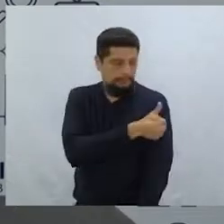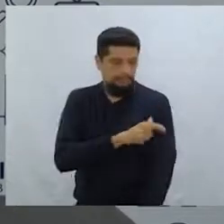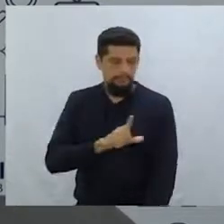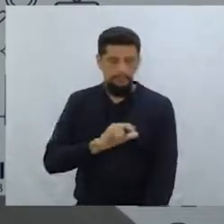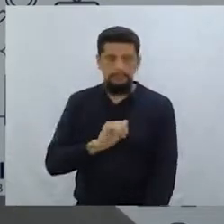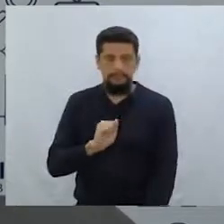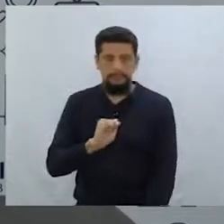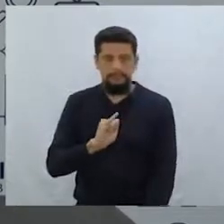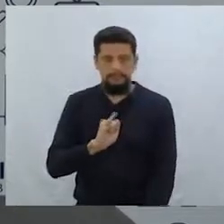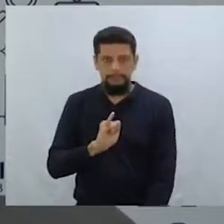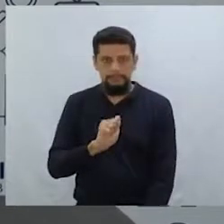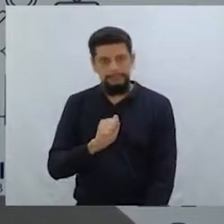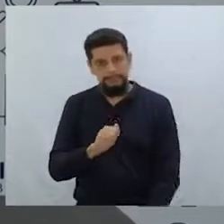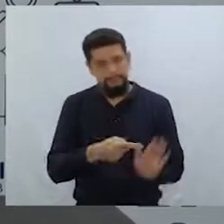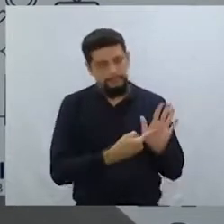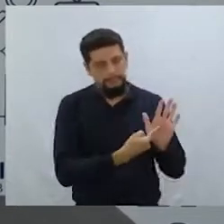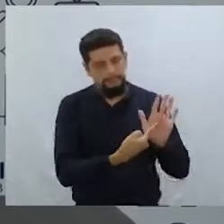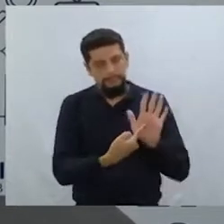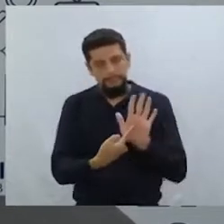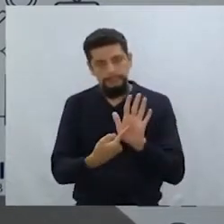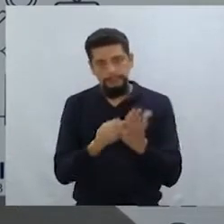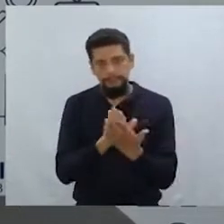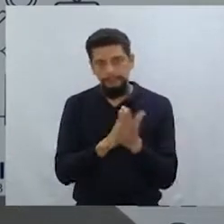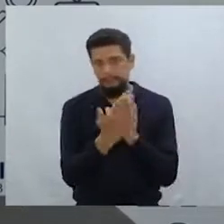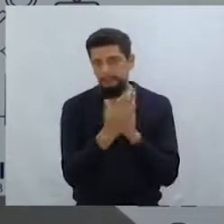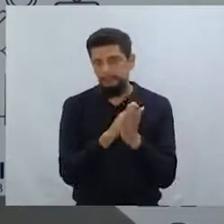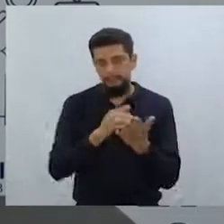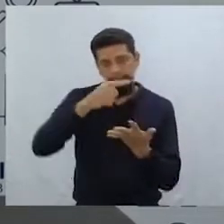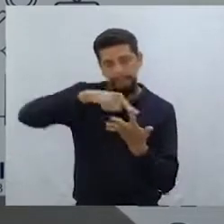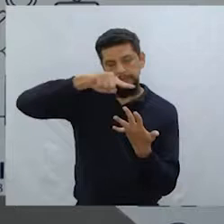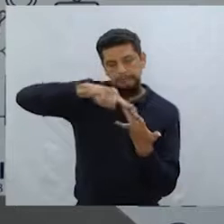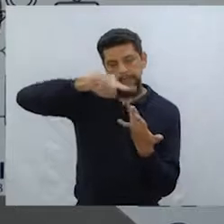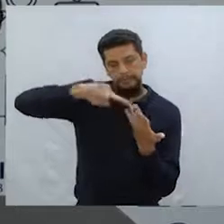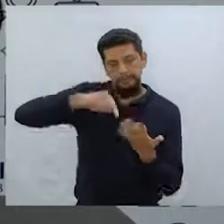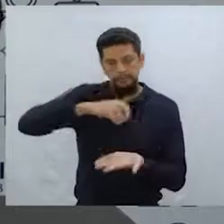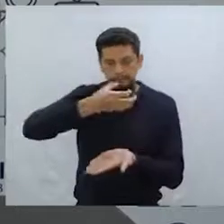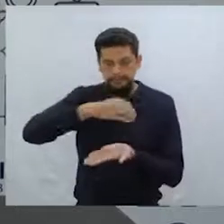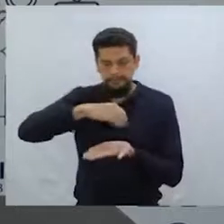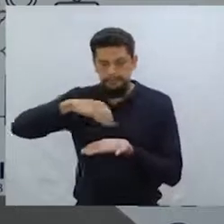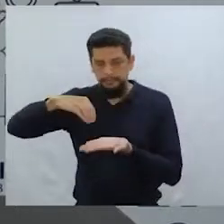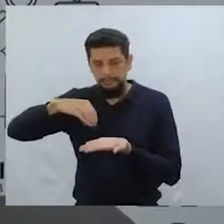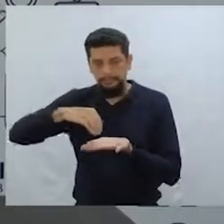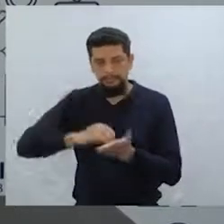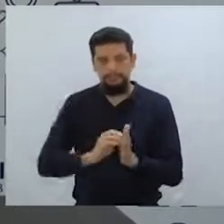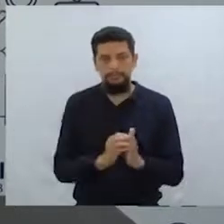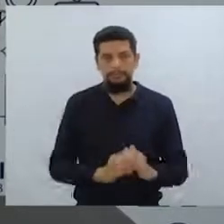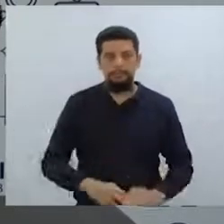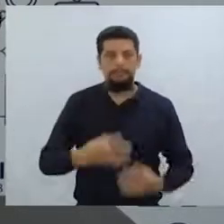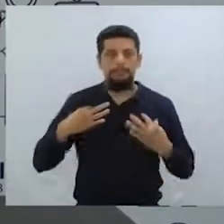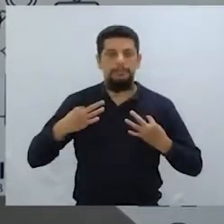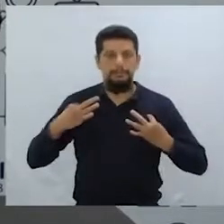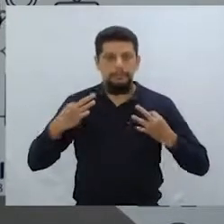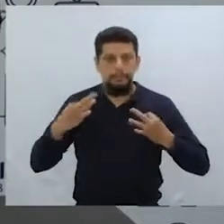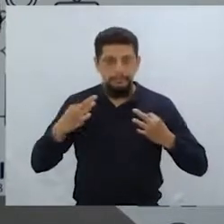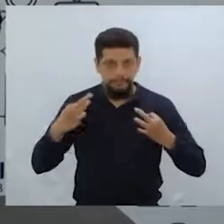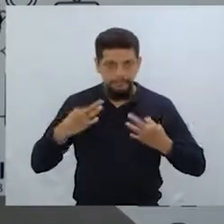bonecas dela, para a gente contar quantas bonecas tinha no total, os carrinhos,